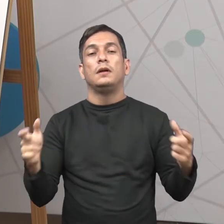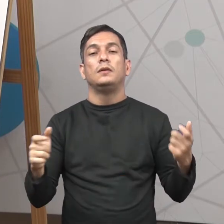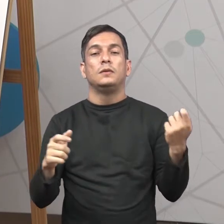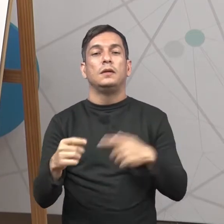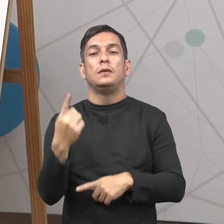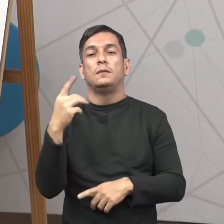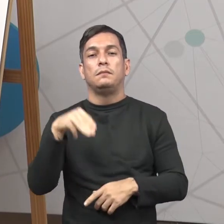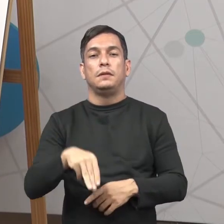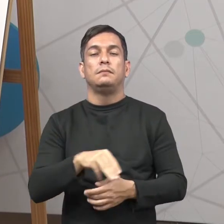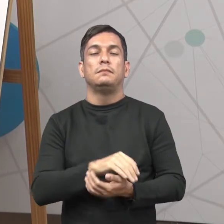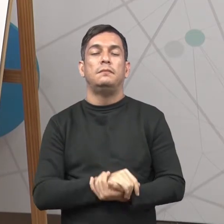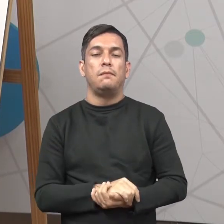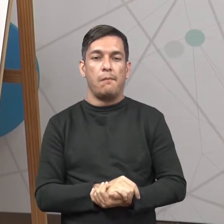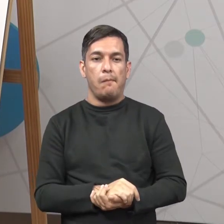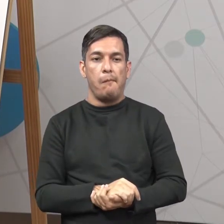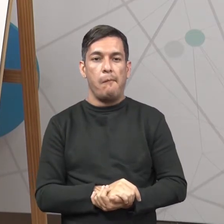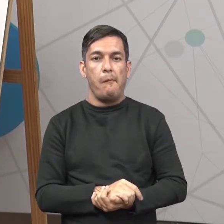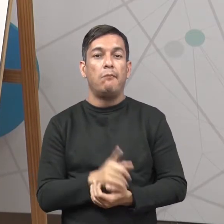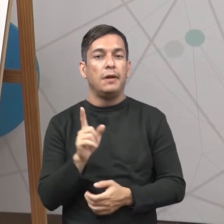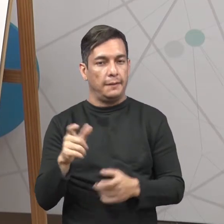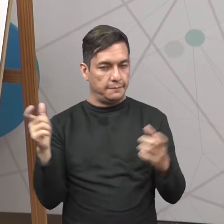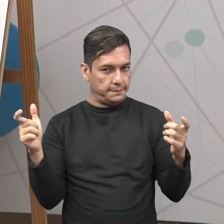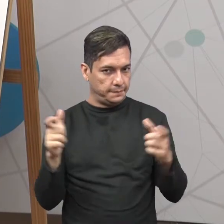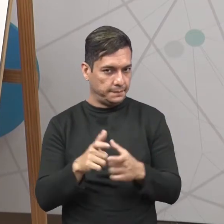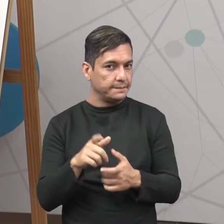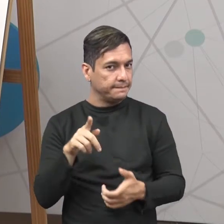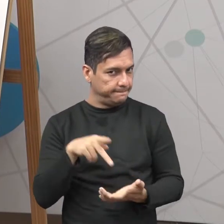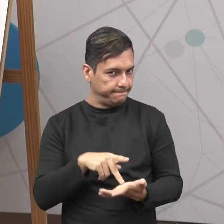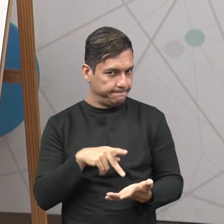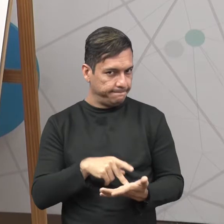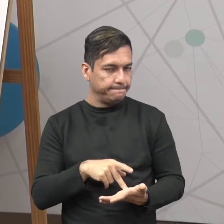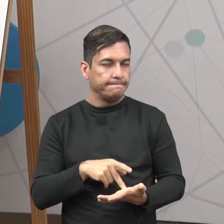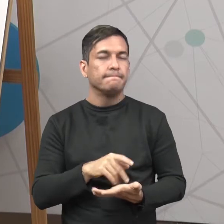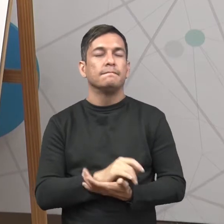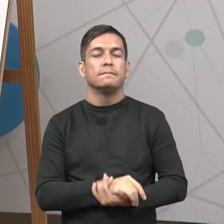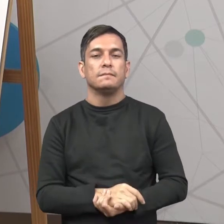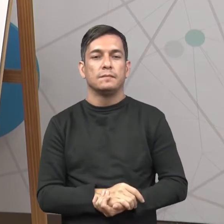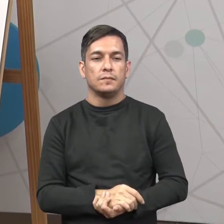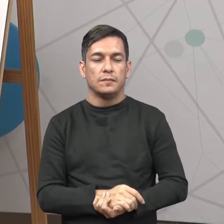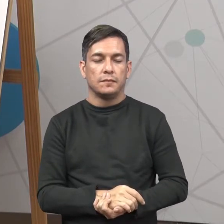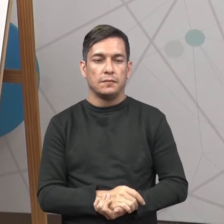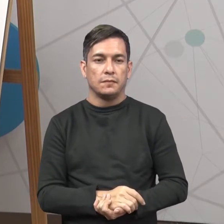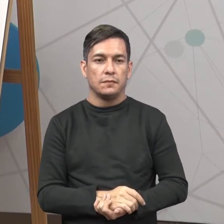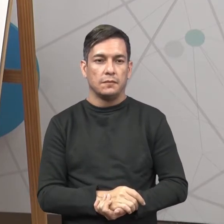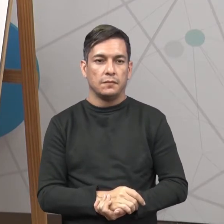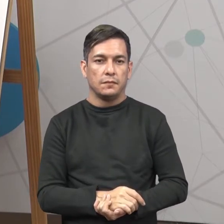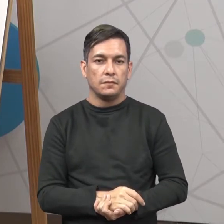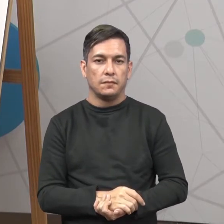1 metro? São menores, não é mesmo? Menores que 1 metro.